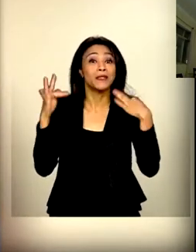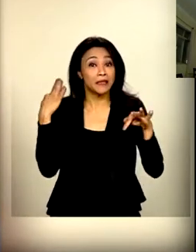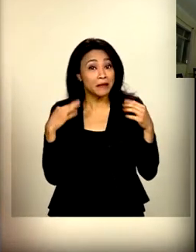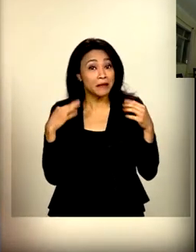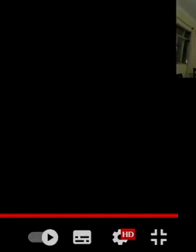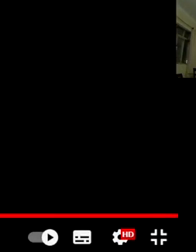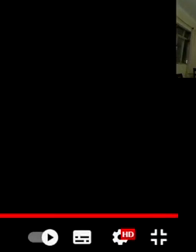espacial